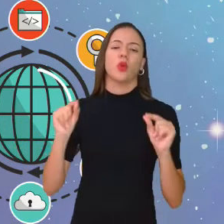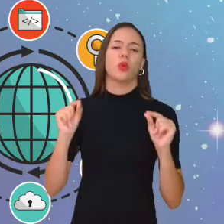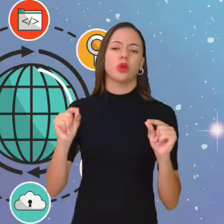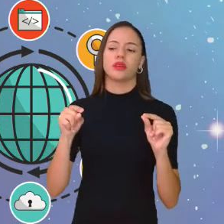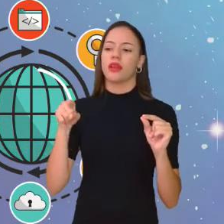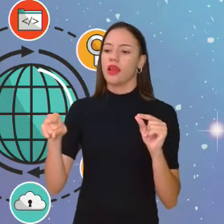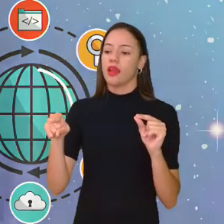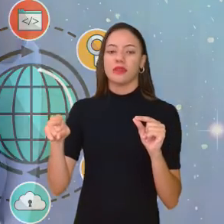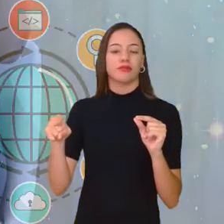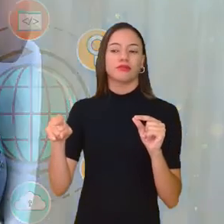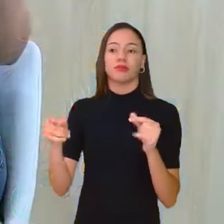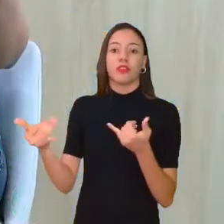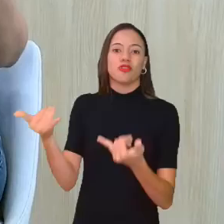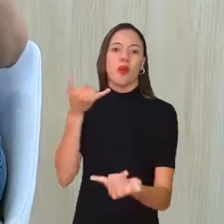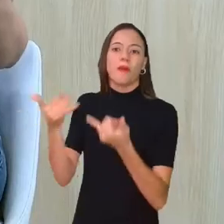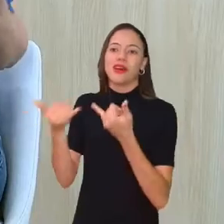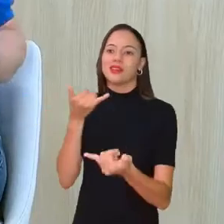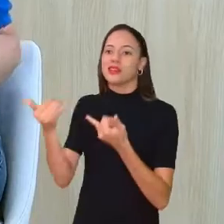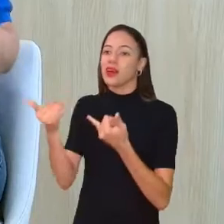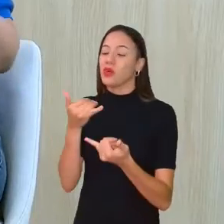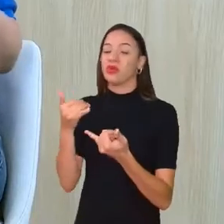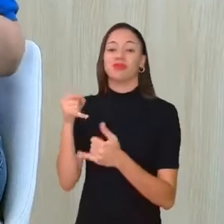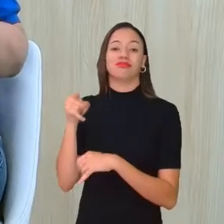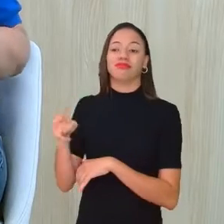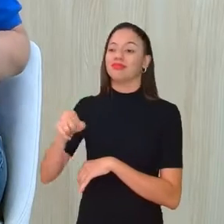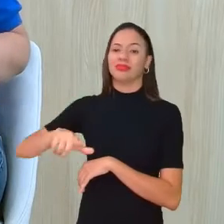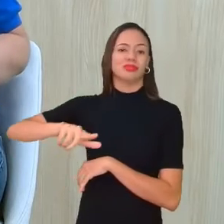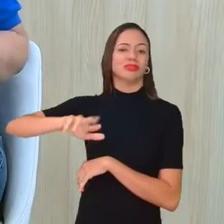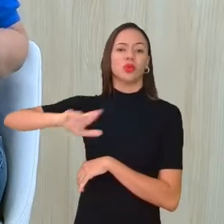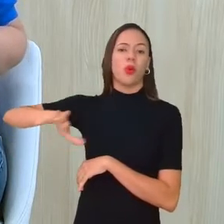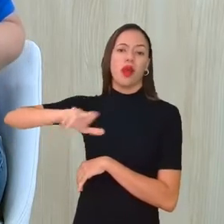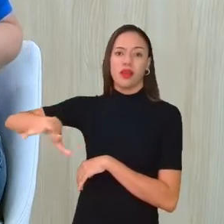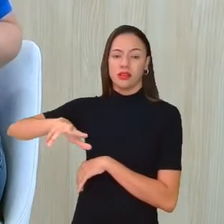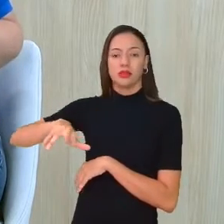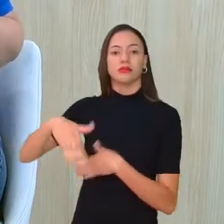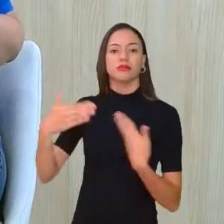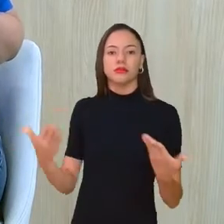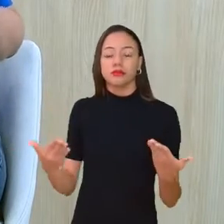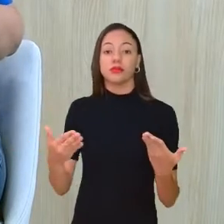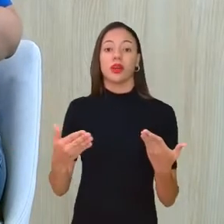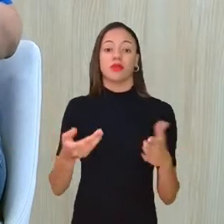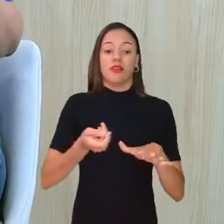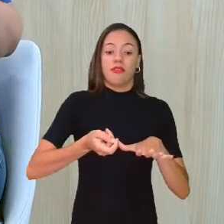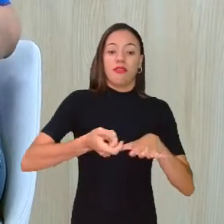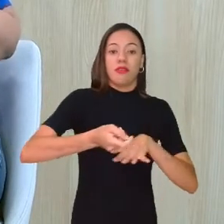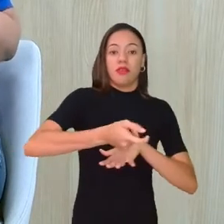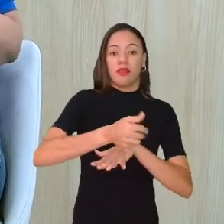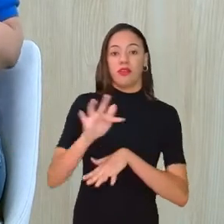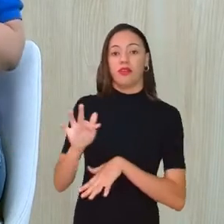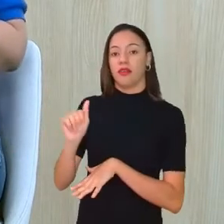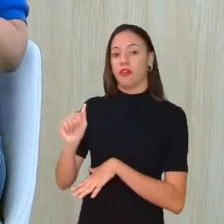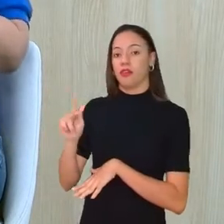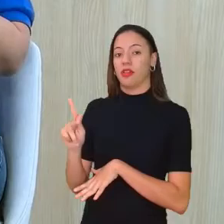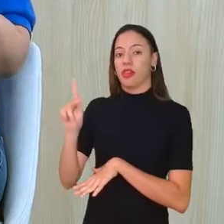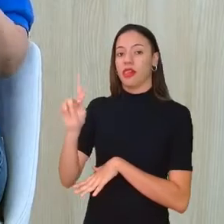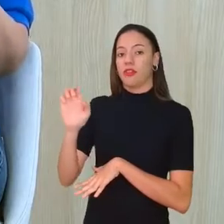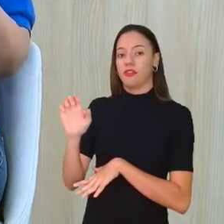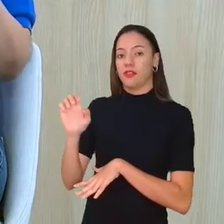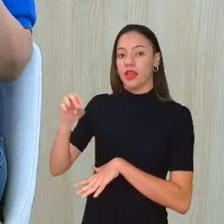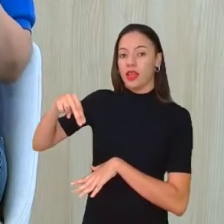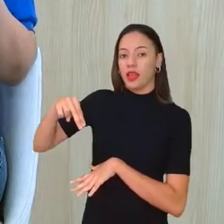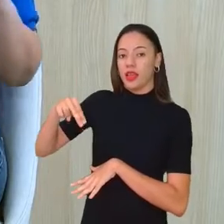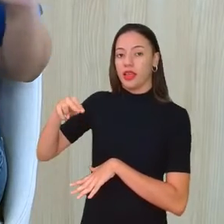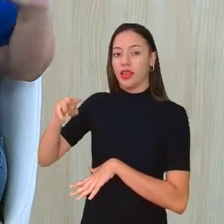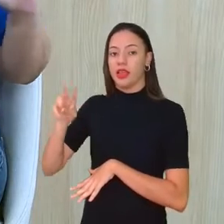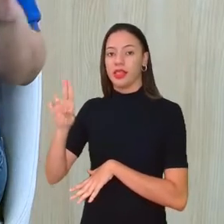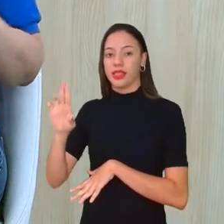questão de desinformação, tá certo? Mas não confunda, o fake news hoje é uma